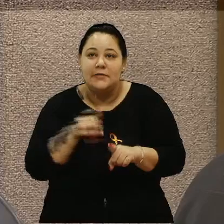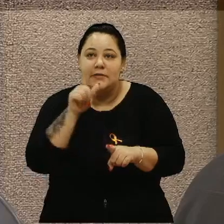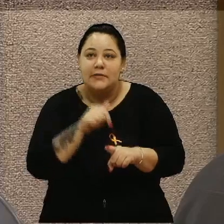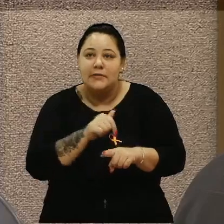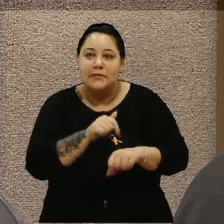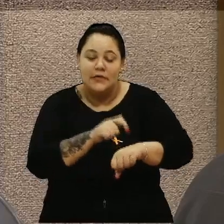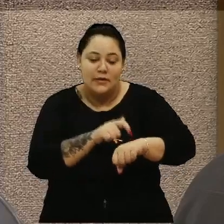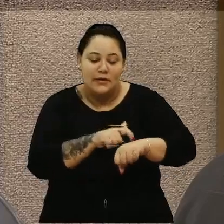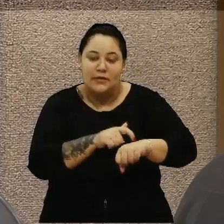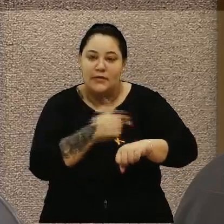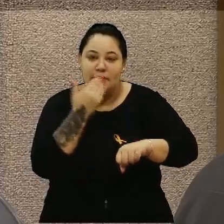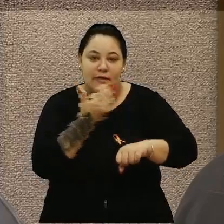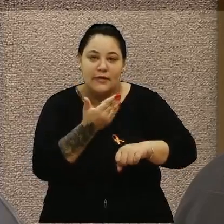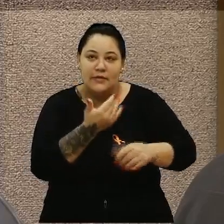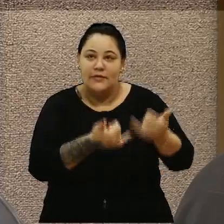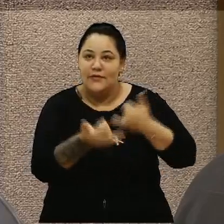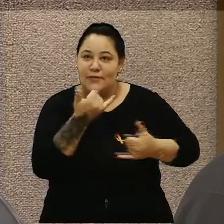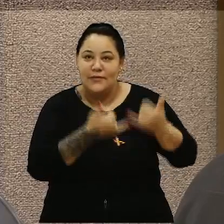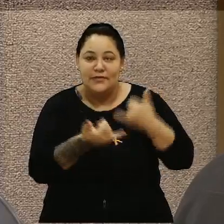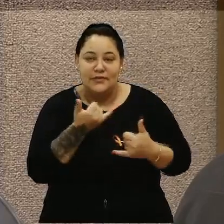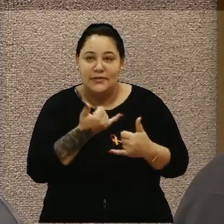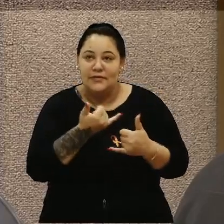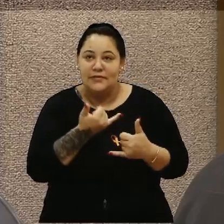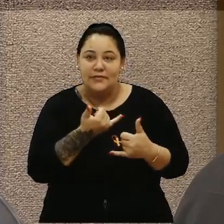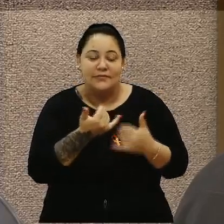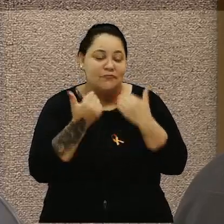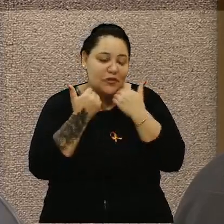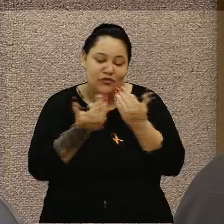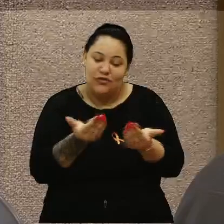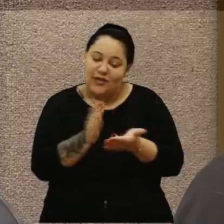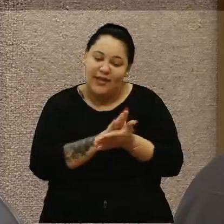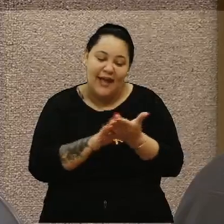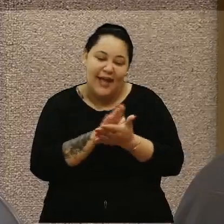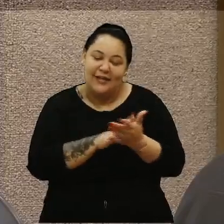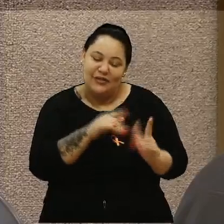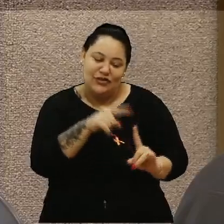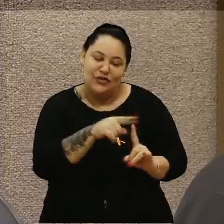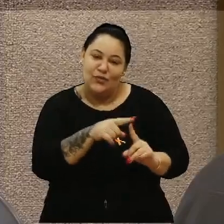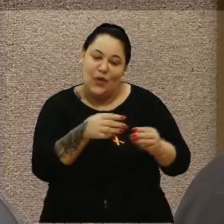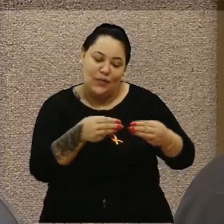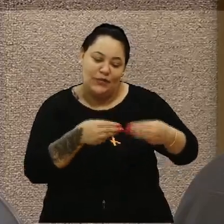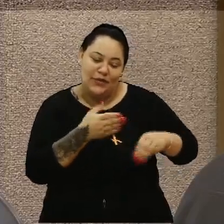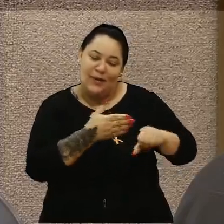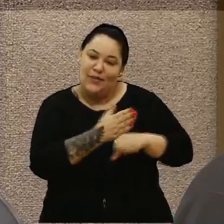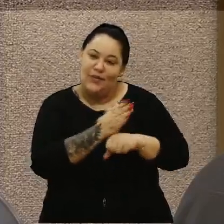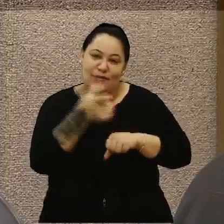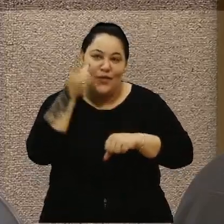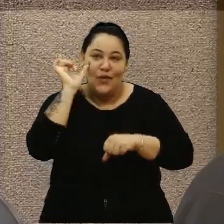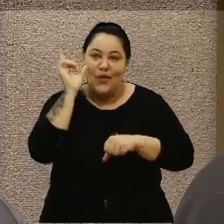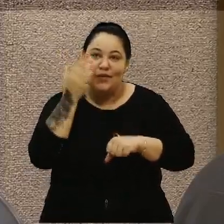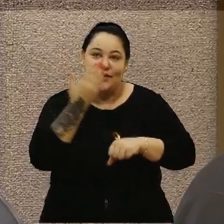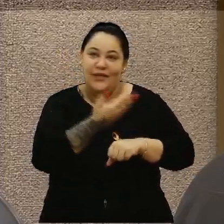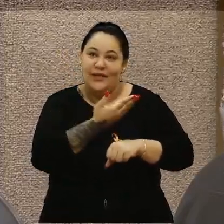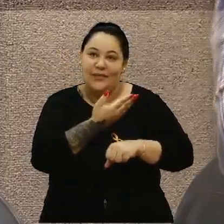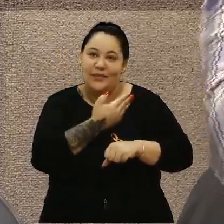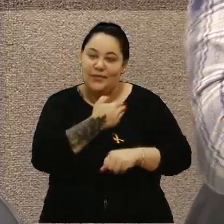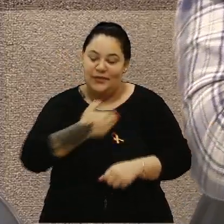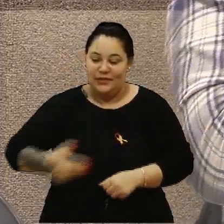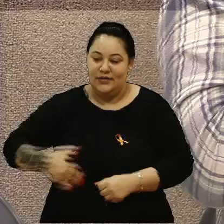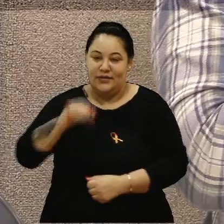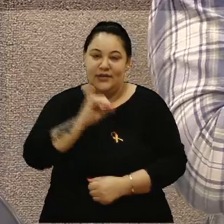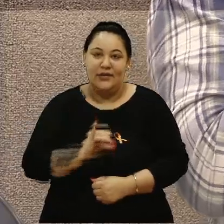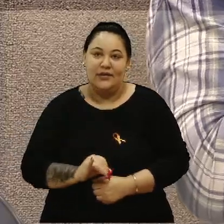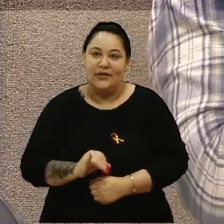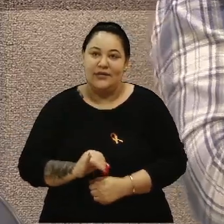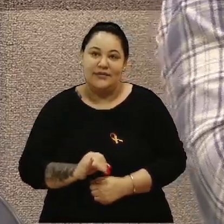pedido de informações aqui, pouco ou nada vai adiantar. Tipo a moção que aprovamos ontem lá para o ministro italiano, né? Ele vai